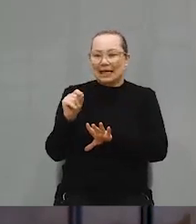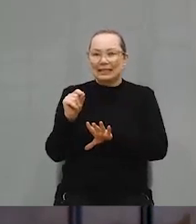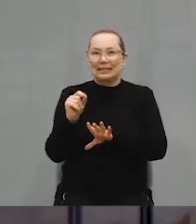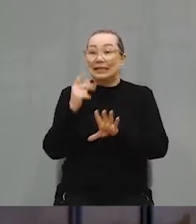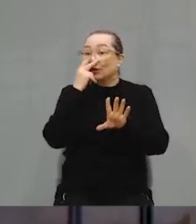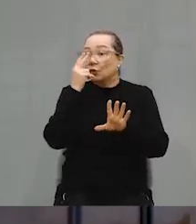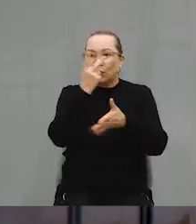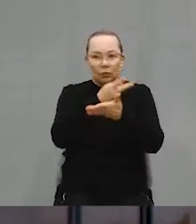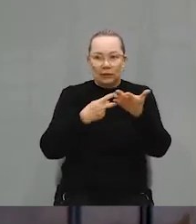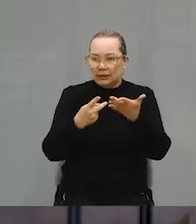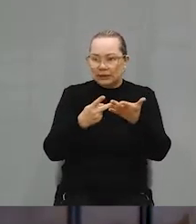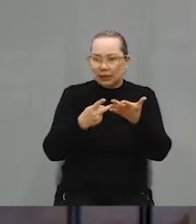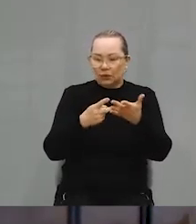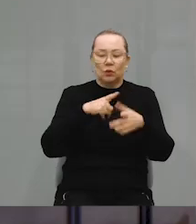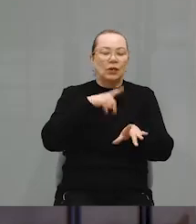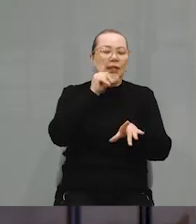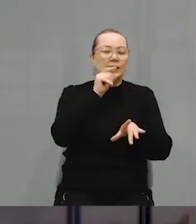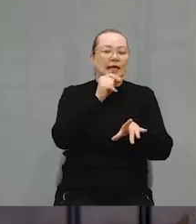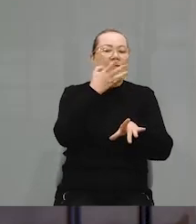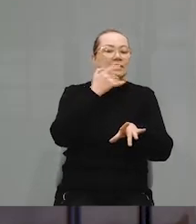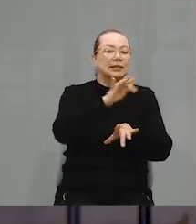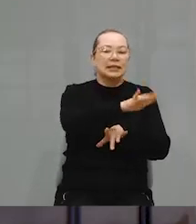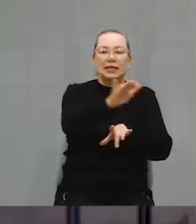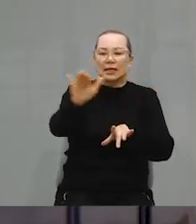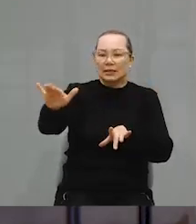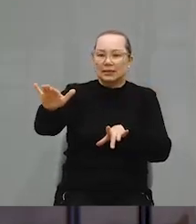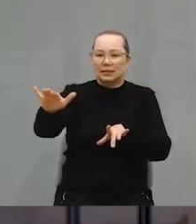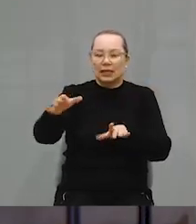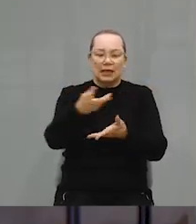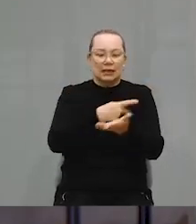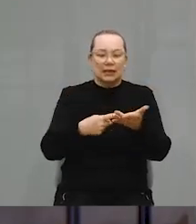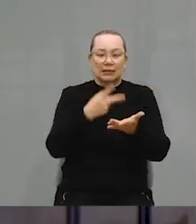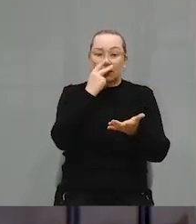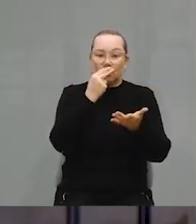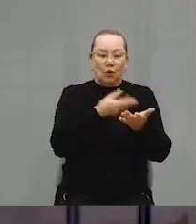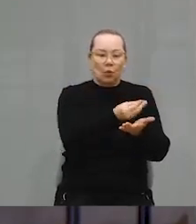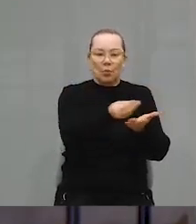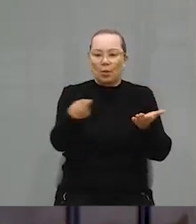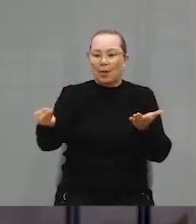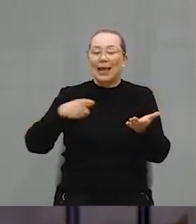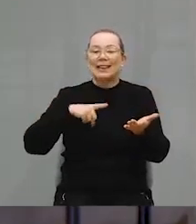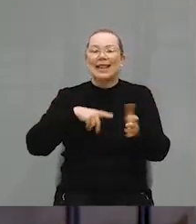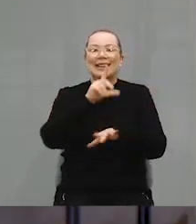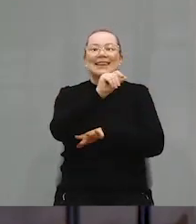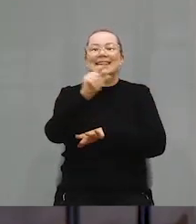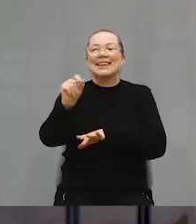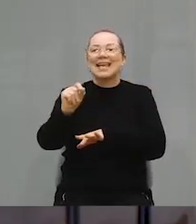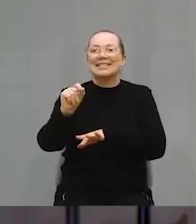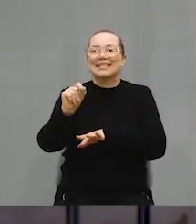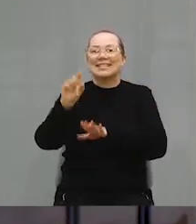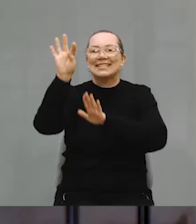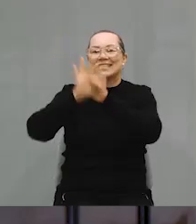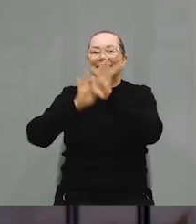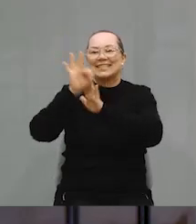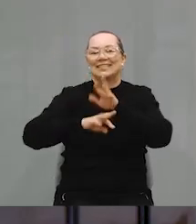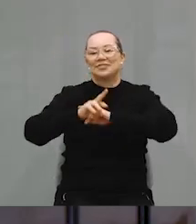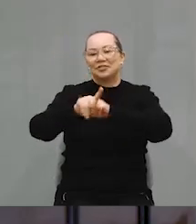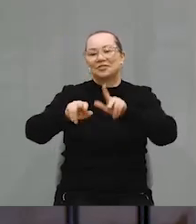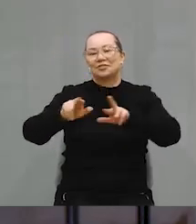o mesmo desenho para 10 crianças e tu vai ter 10 histórias diferentes, porque varia a